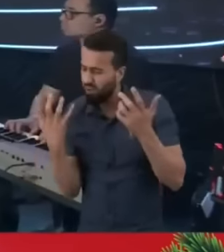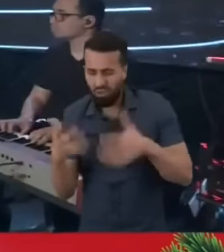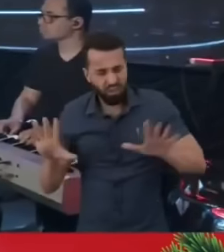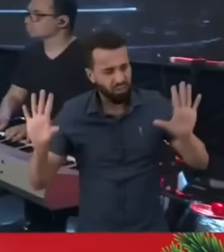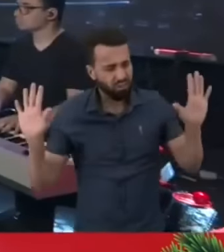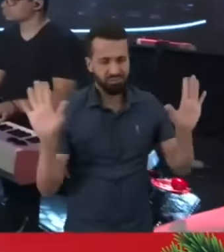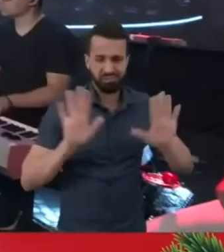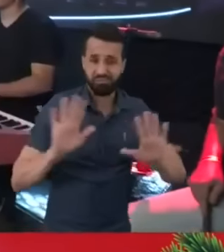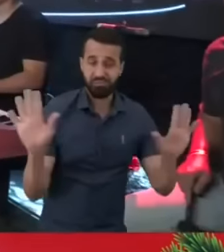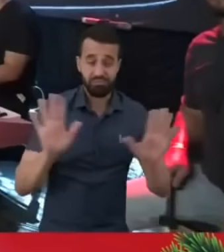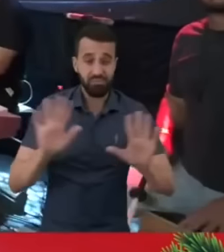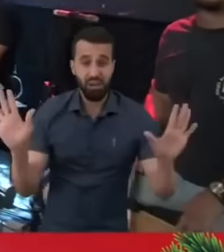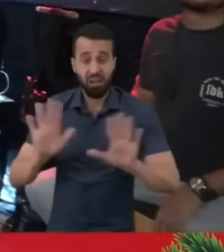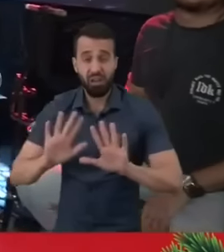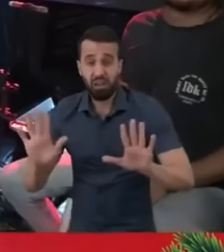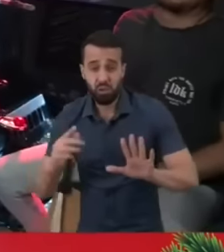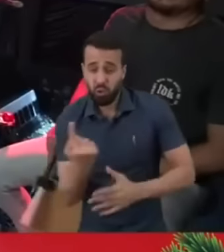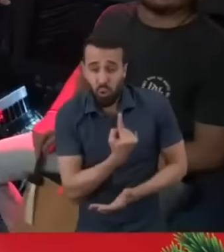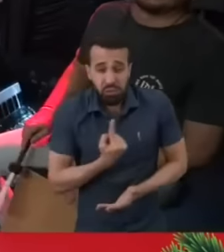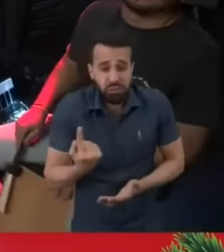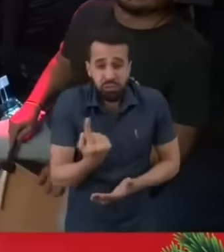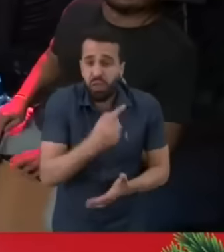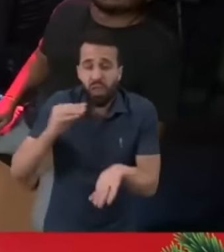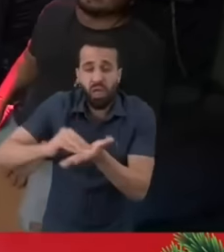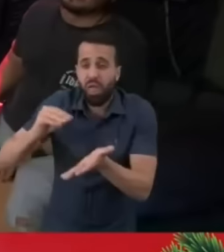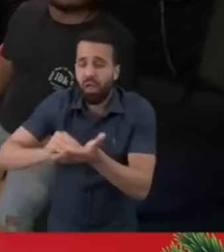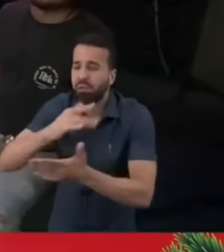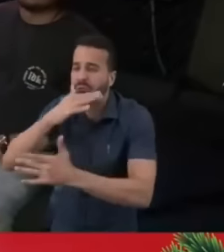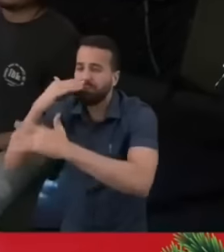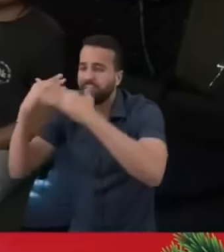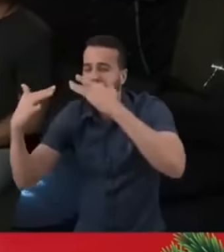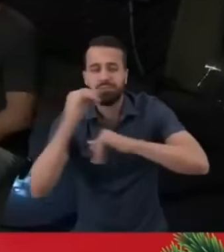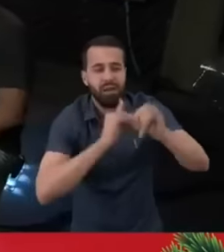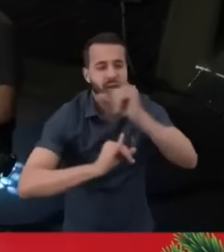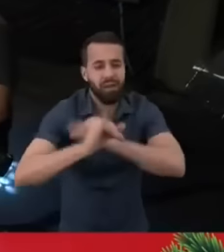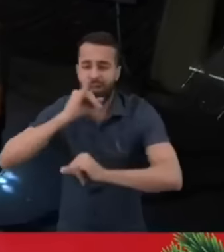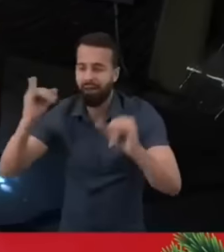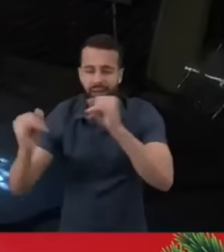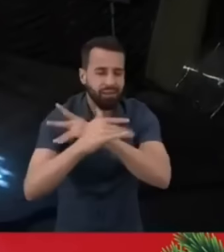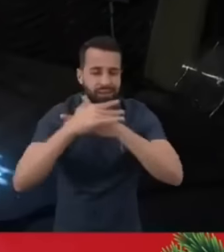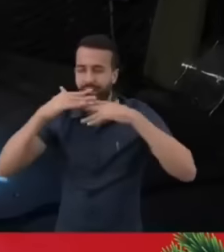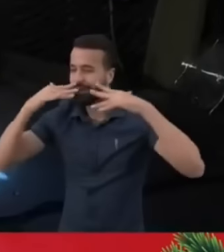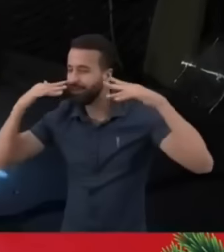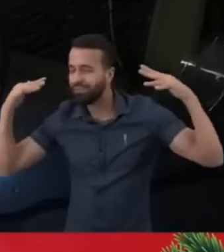Legal, legal. Segura, Anselmo. Legal. Vai.